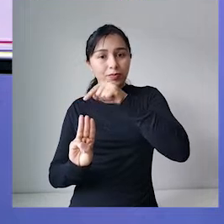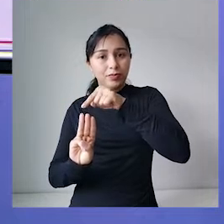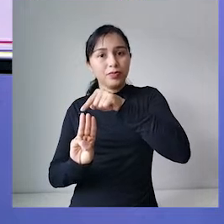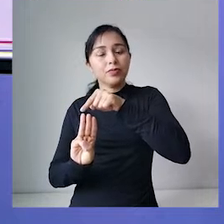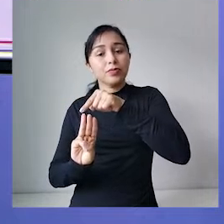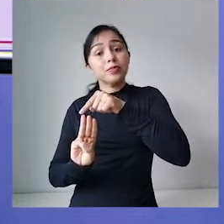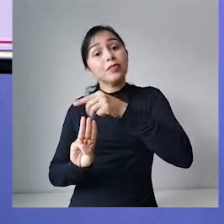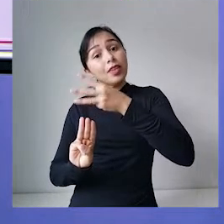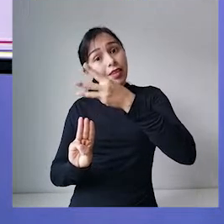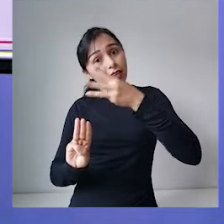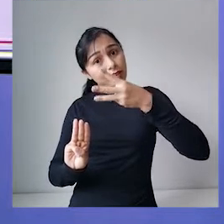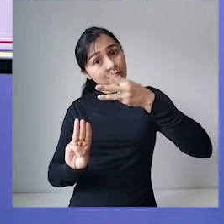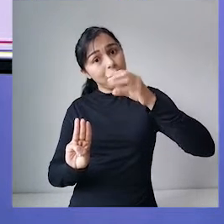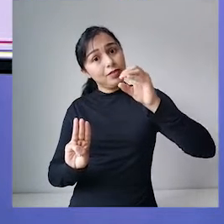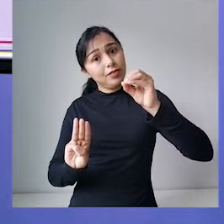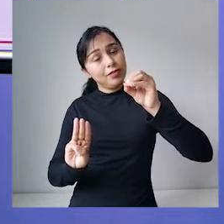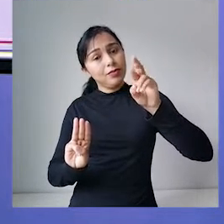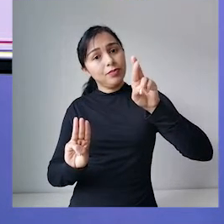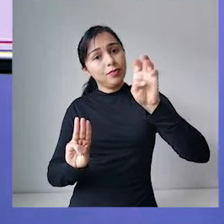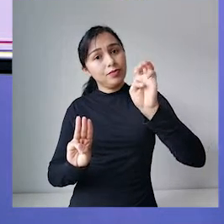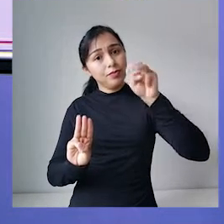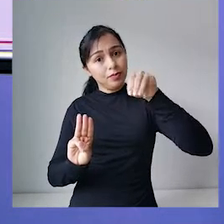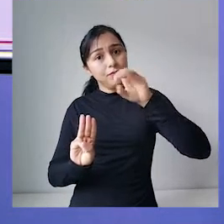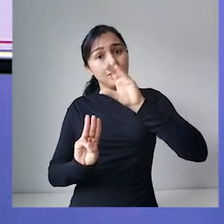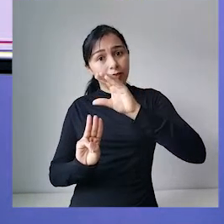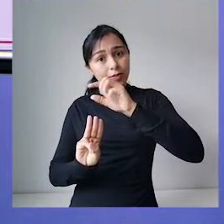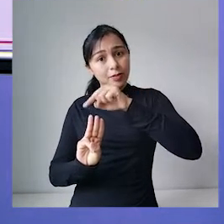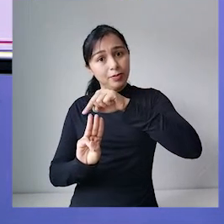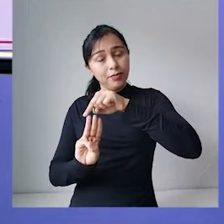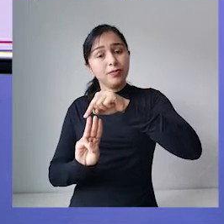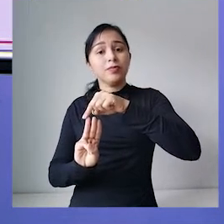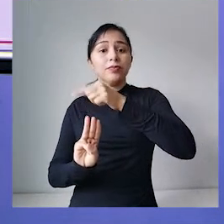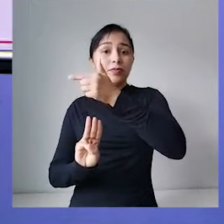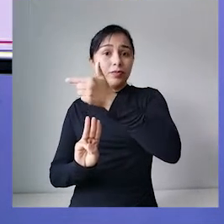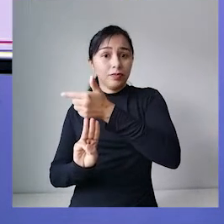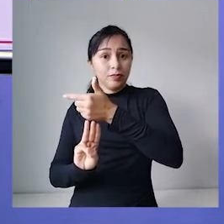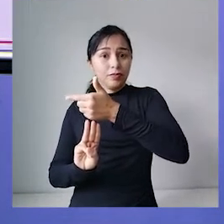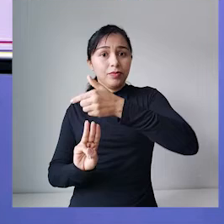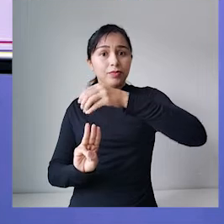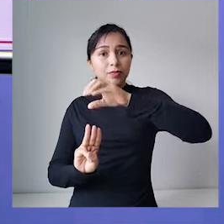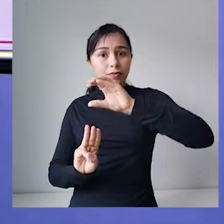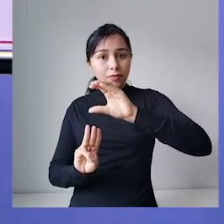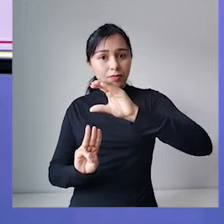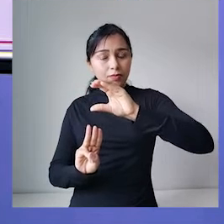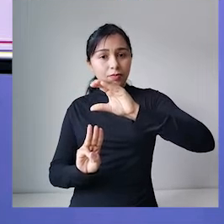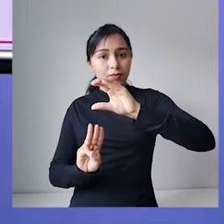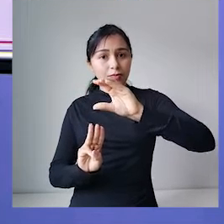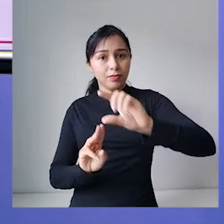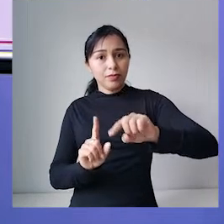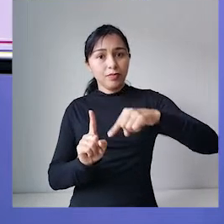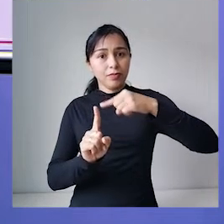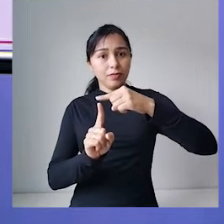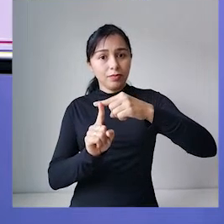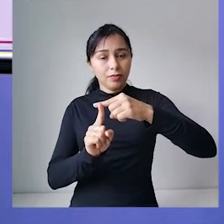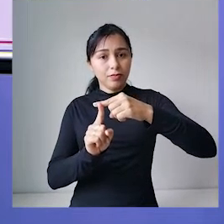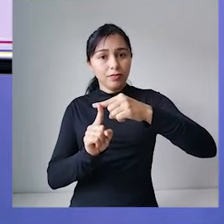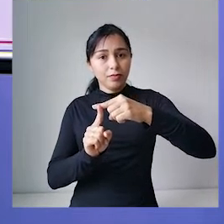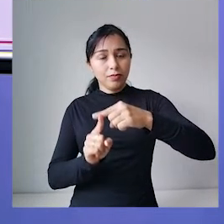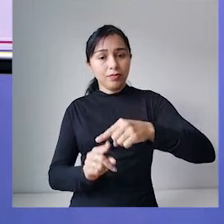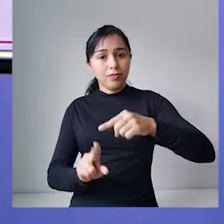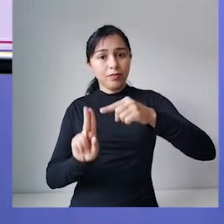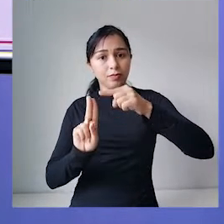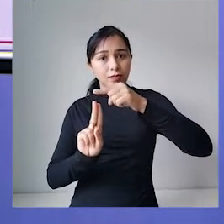na terceira ordem, que é a ordem das centenas. Então, nós temos 2 centenas, mais